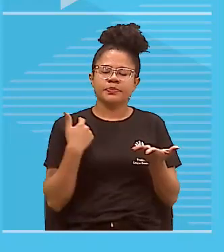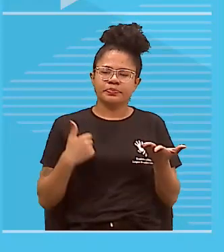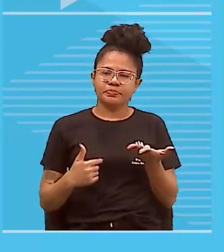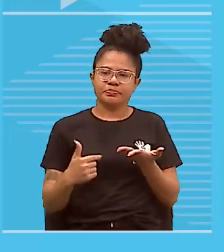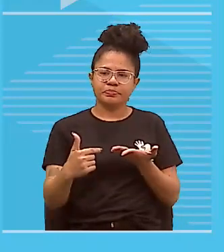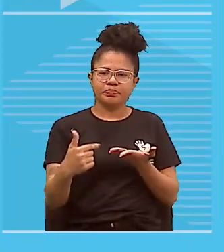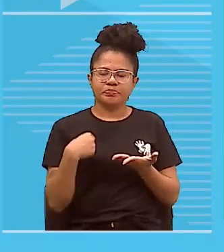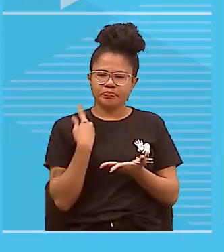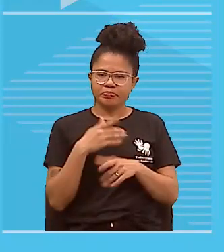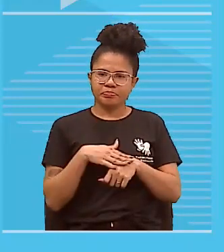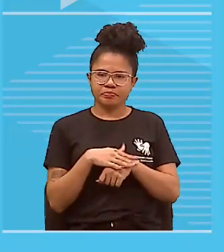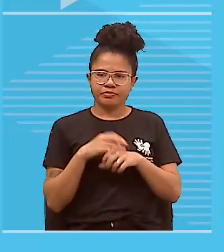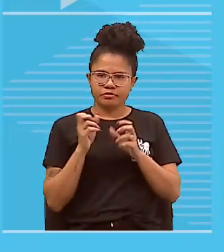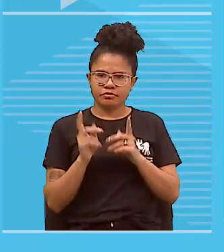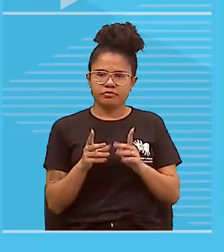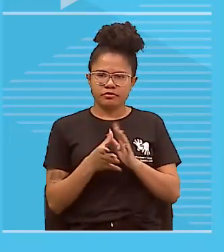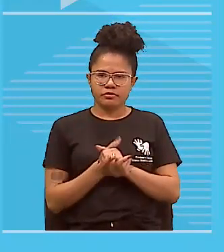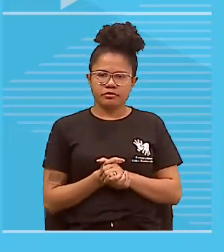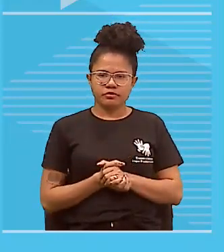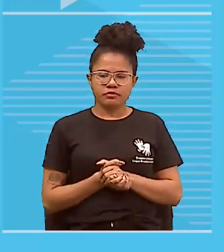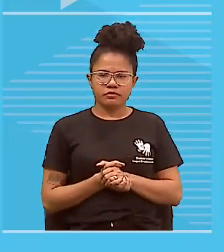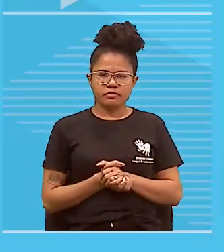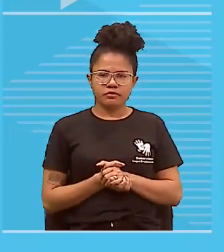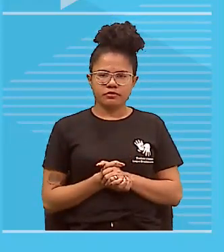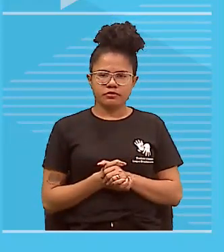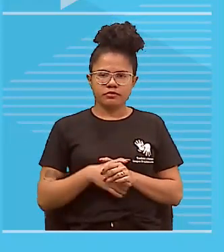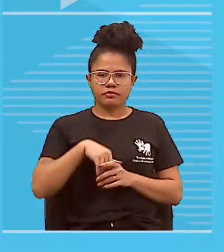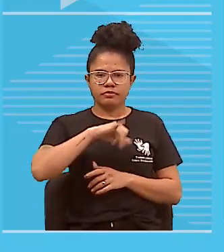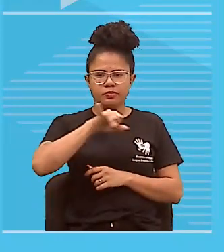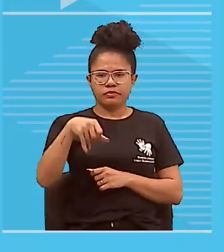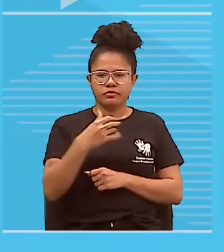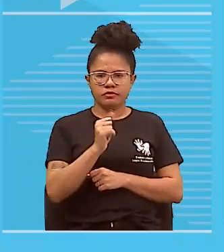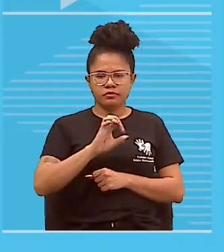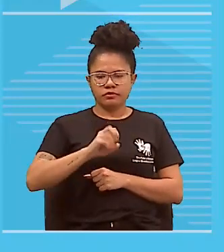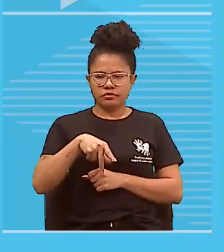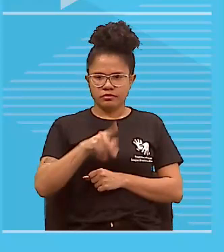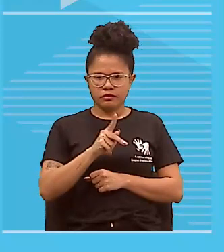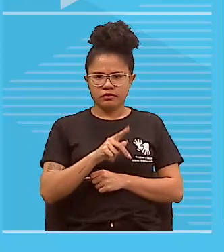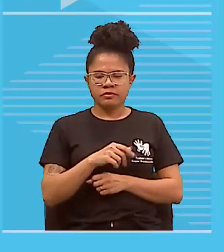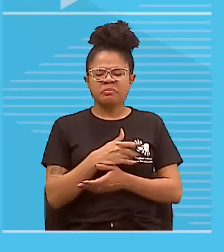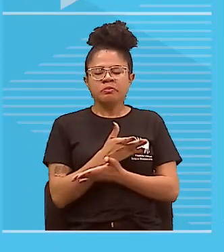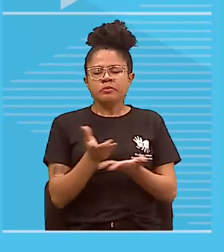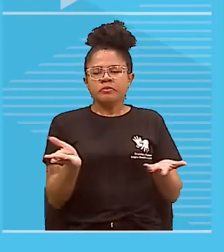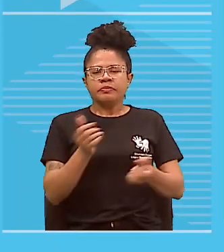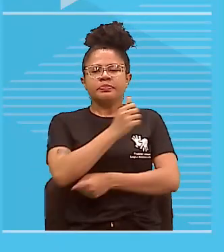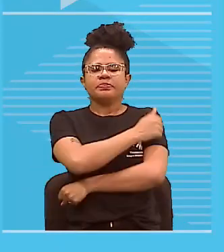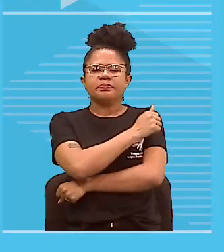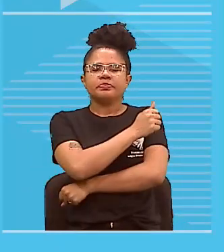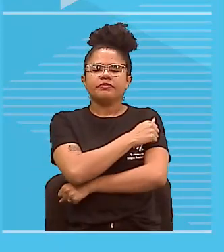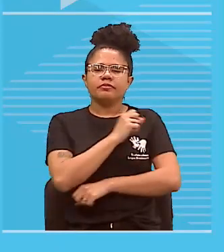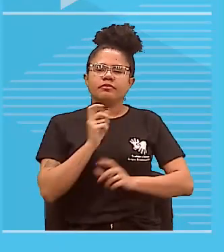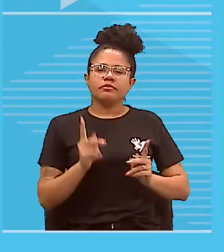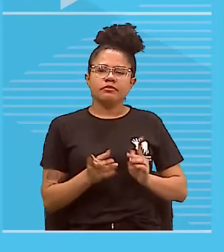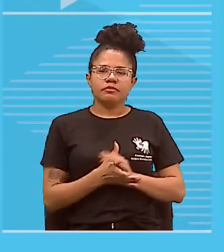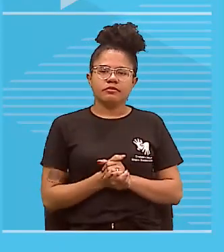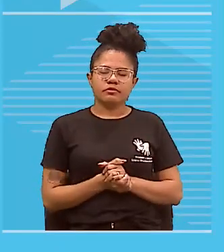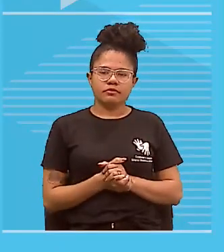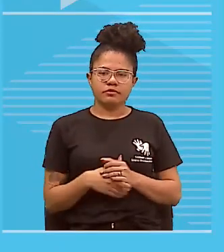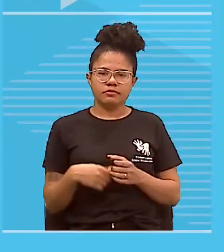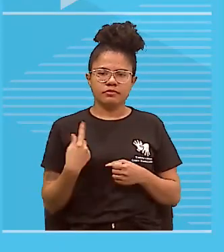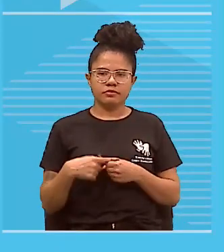esse nosso bate-papo, certo? Jack, Adriana, Michele, que está com a gente aqui no YouTube, quem está em